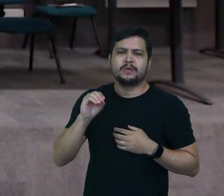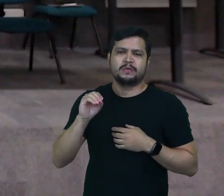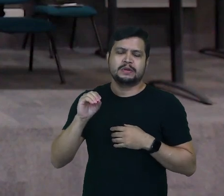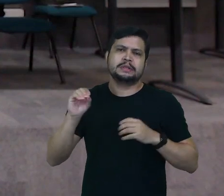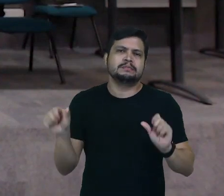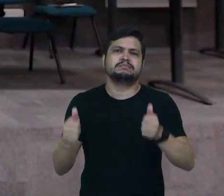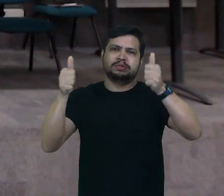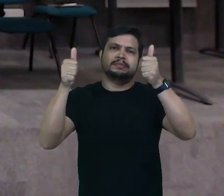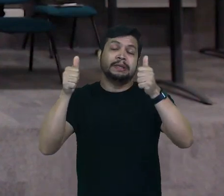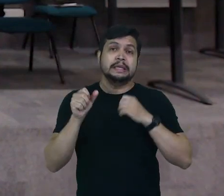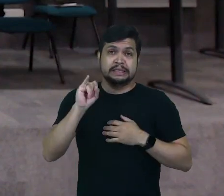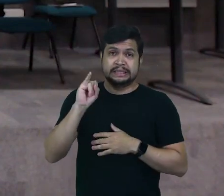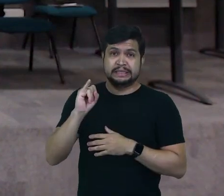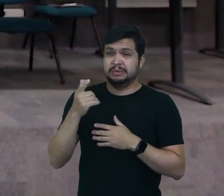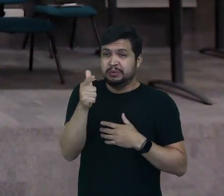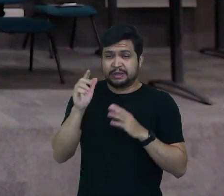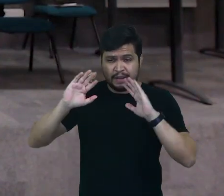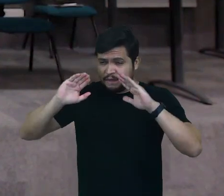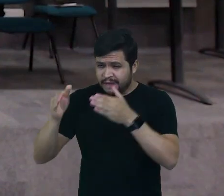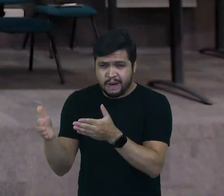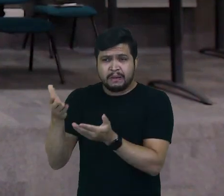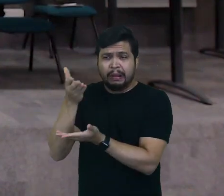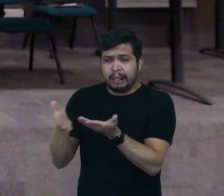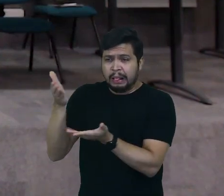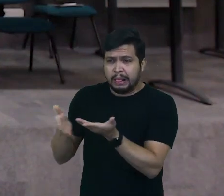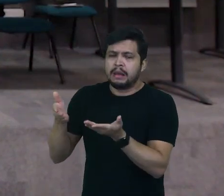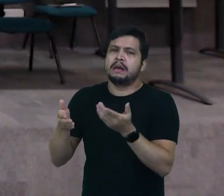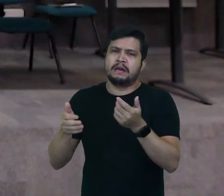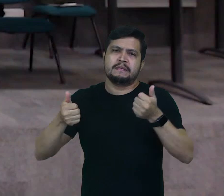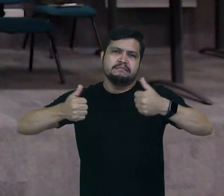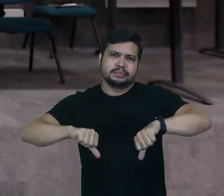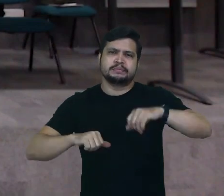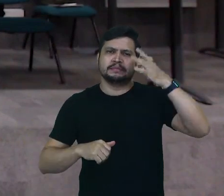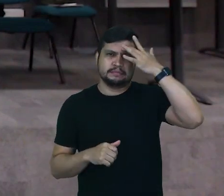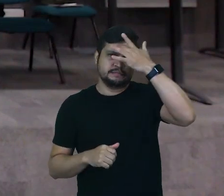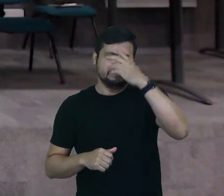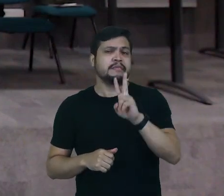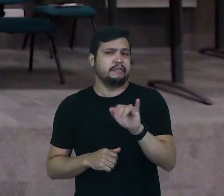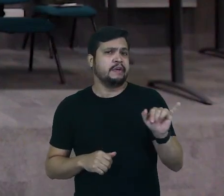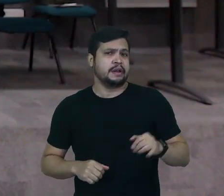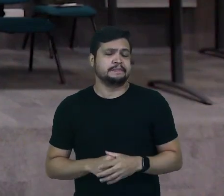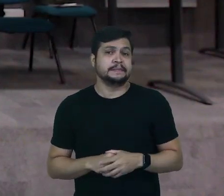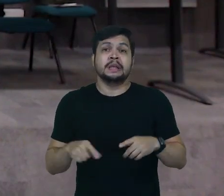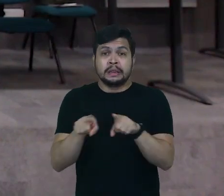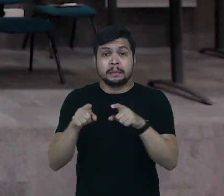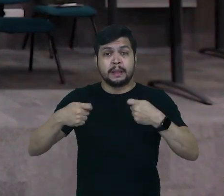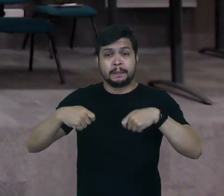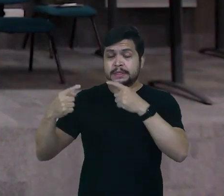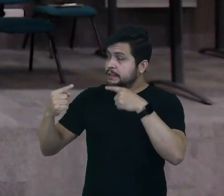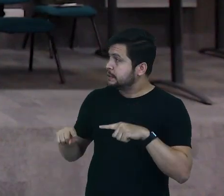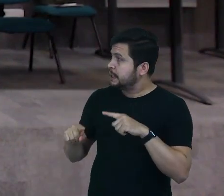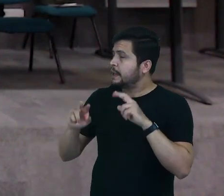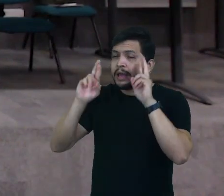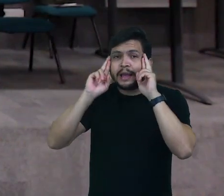gente tem problema com isso aqui, ó, de saúde mental. Então, focar, fazer uma coisa por vez, né? Então, é importante. Respeitar